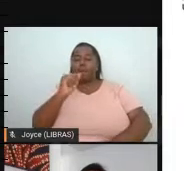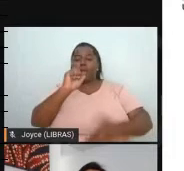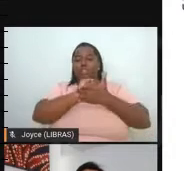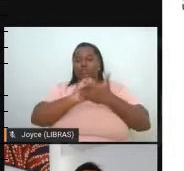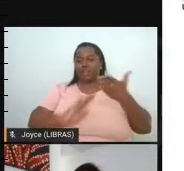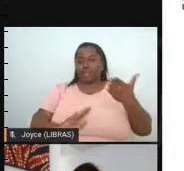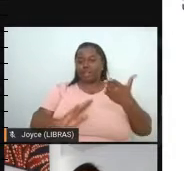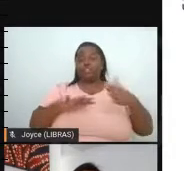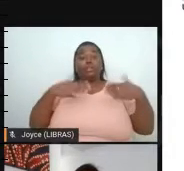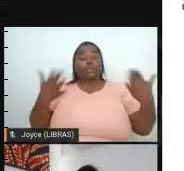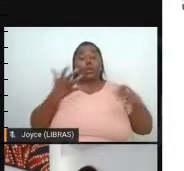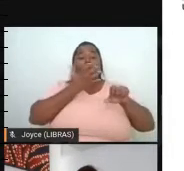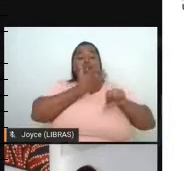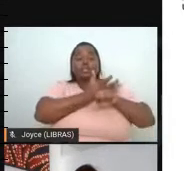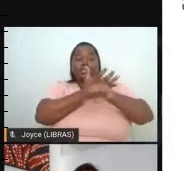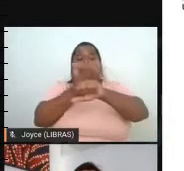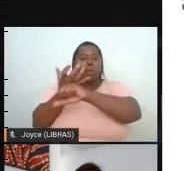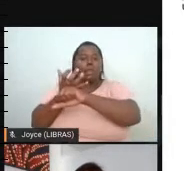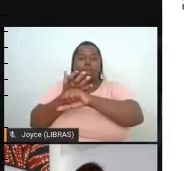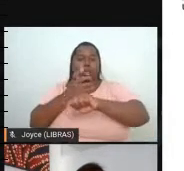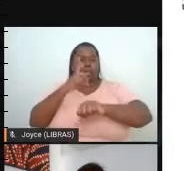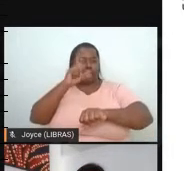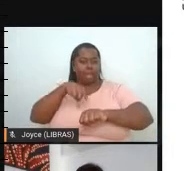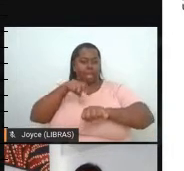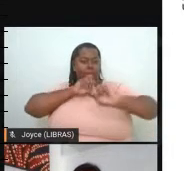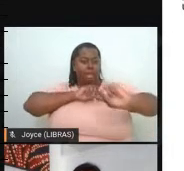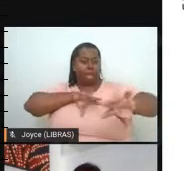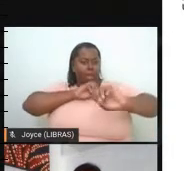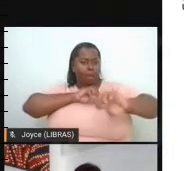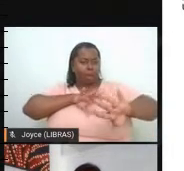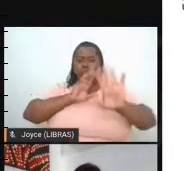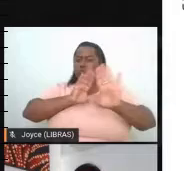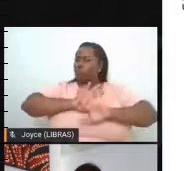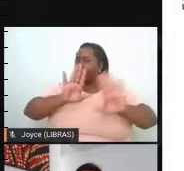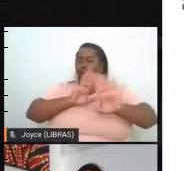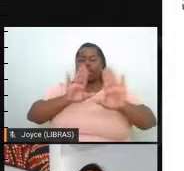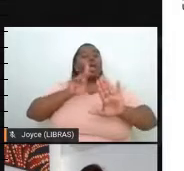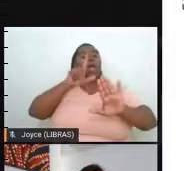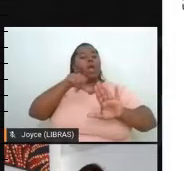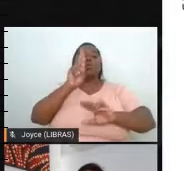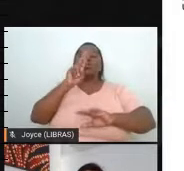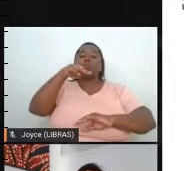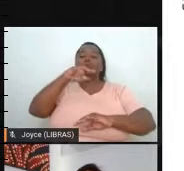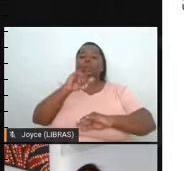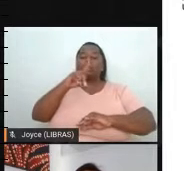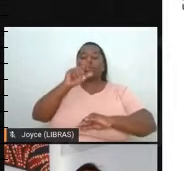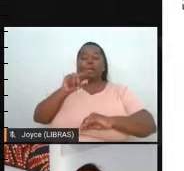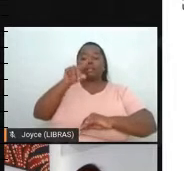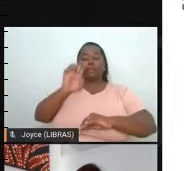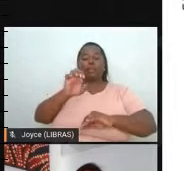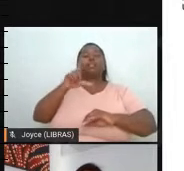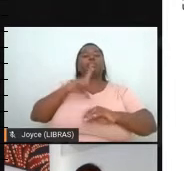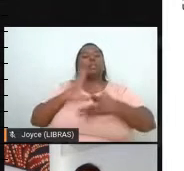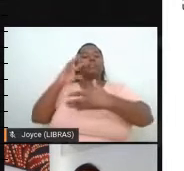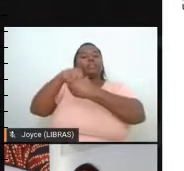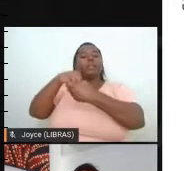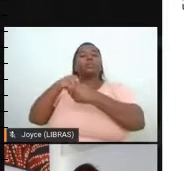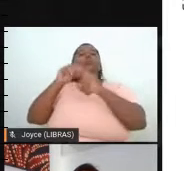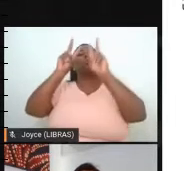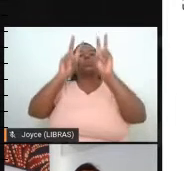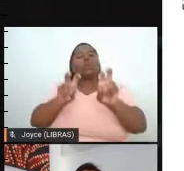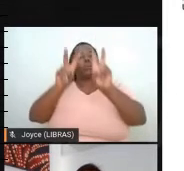aulas, e sim unidades, e essas unidades divididas em tópicos. E o AVA vai passar, né, o Moodle lá pode ser o